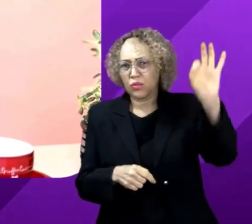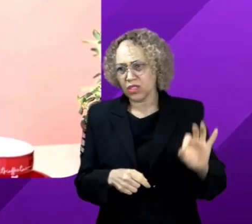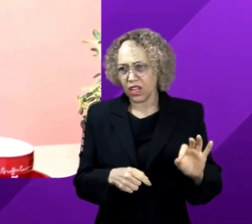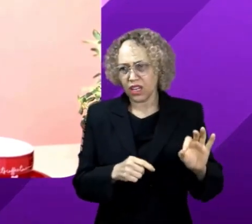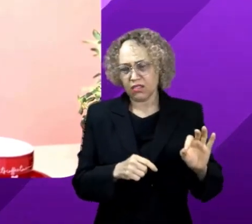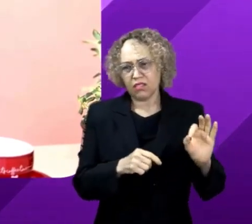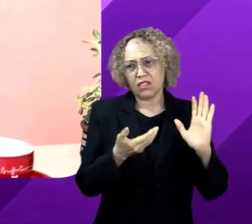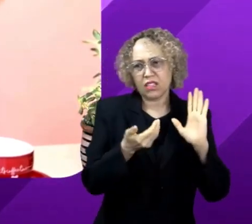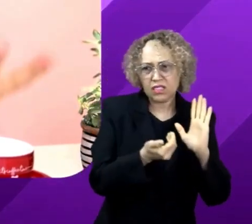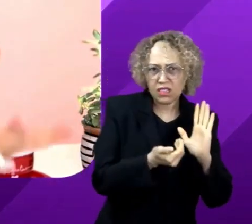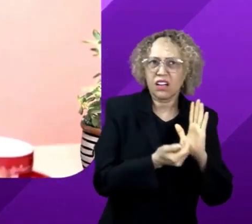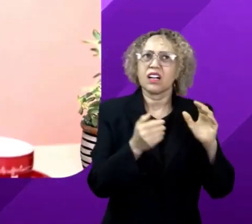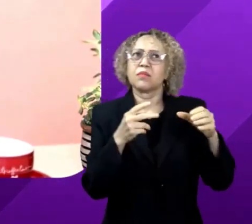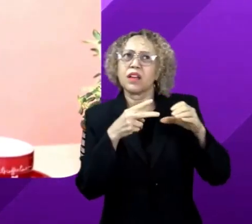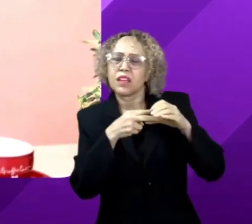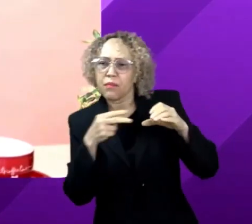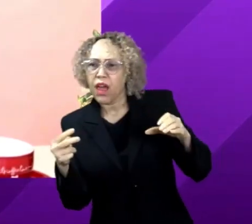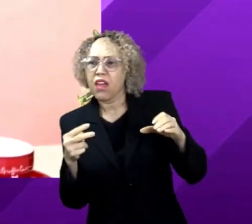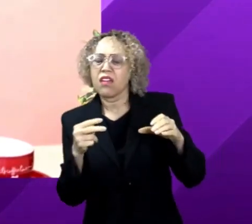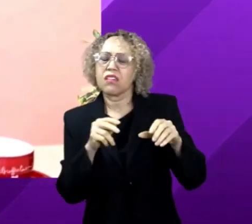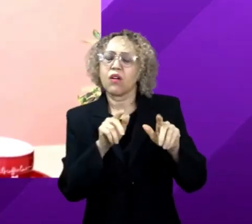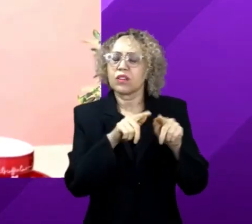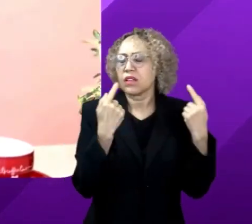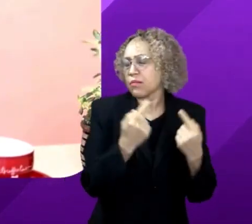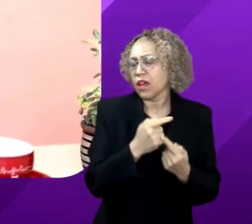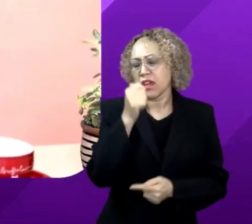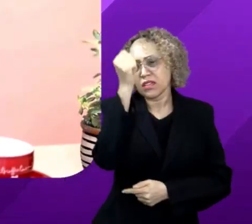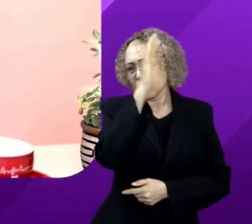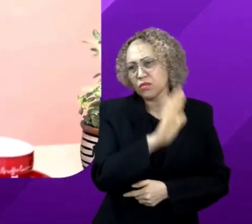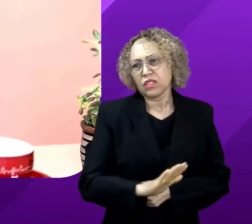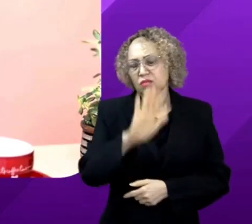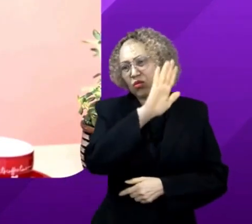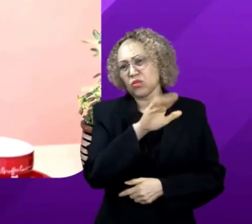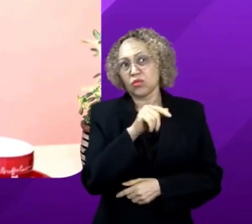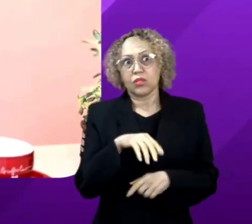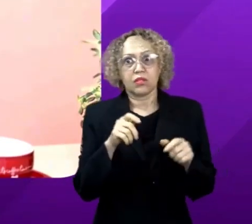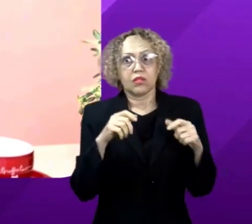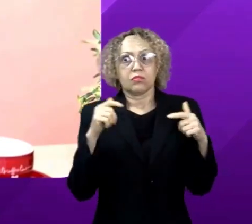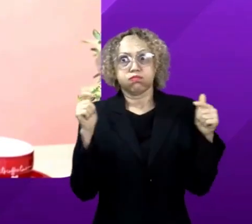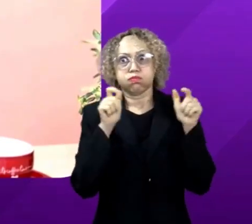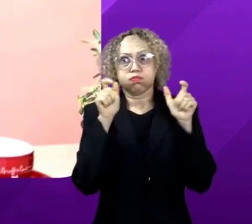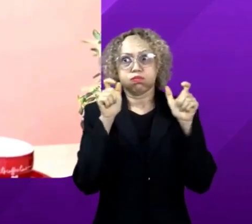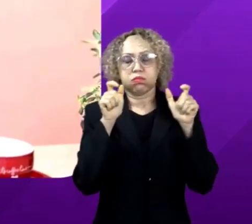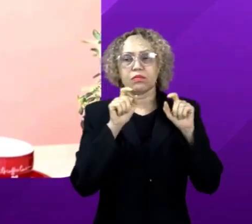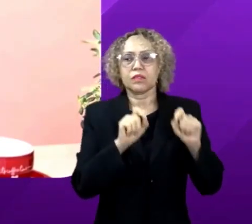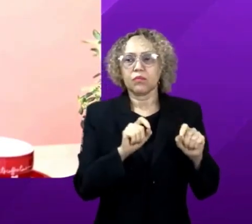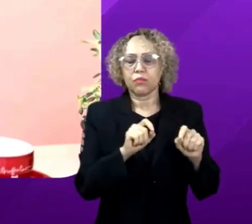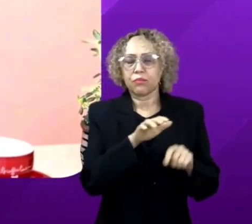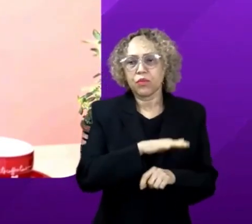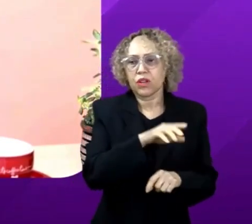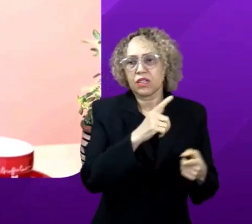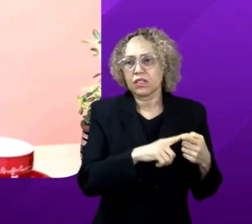câmaras e assembleias legislativas de todo o país. Esse é um número alarmante, porque é justamente nesses espaços da